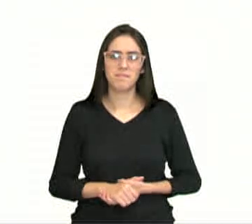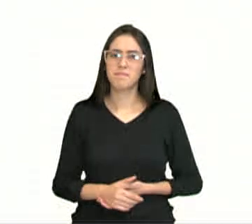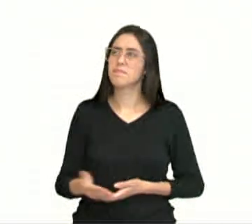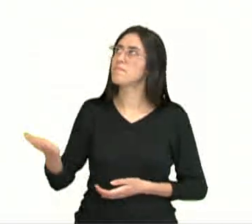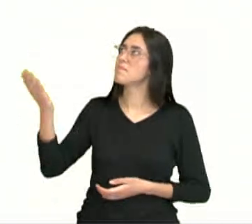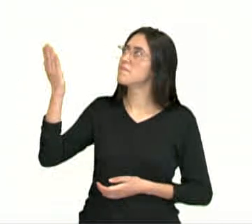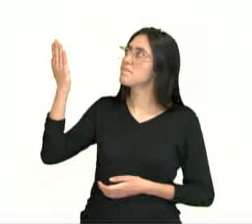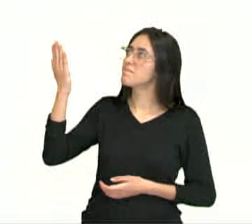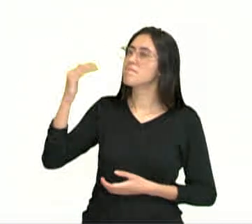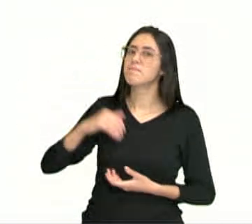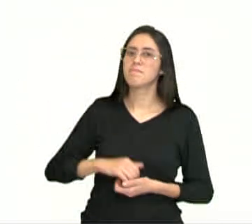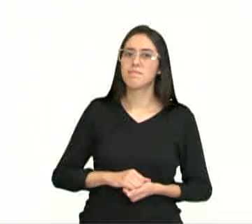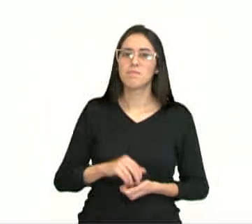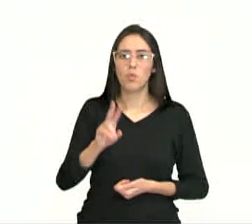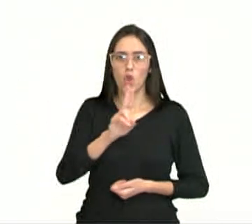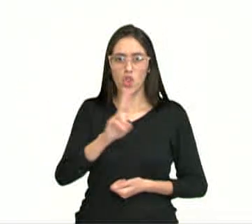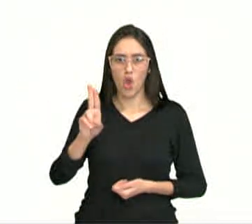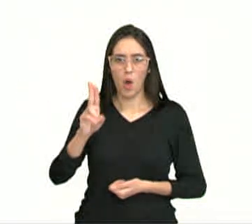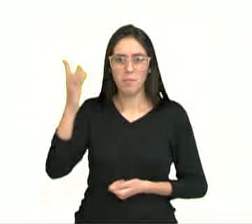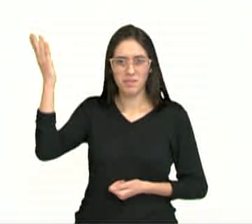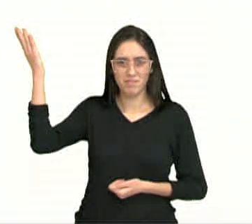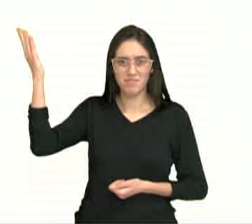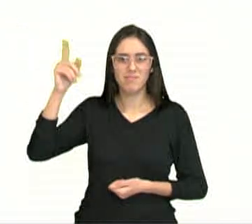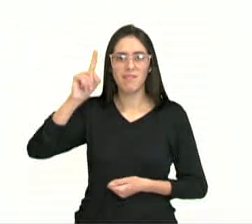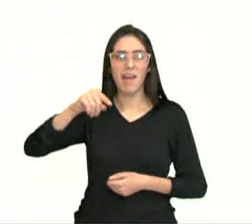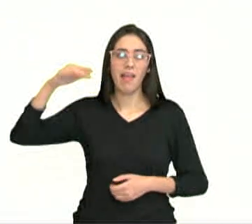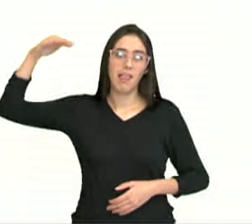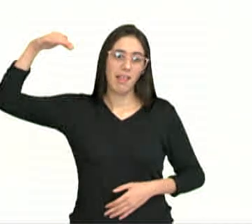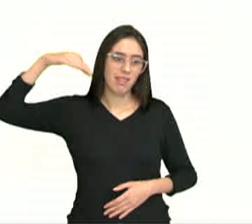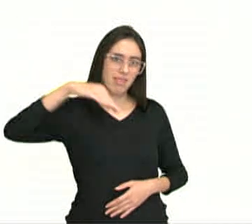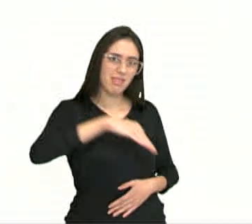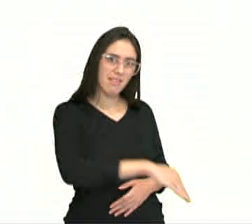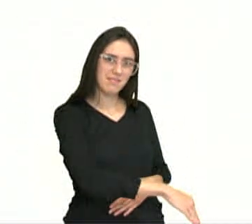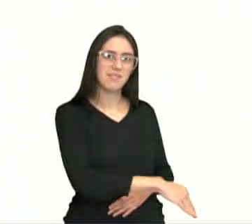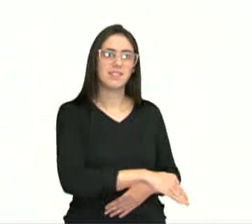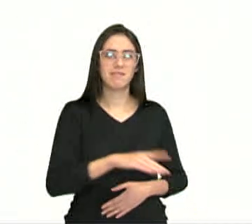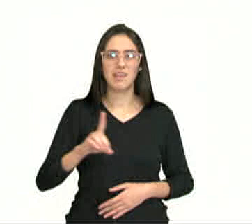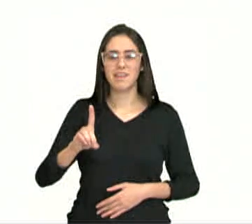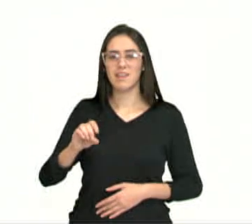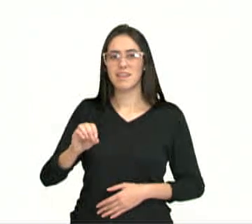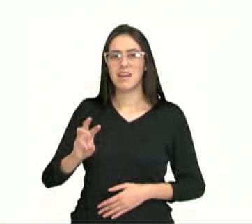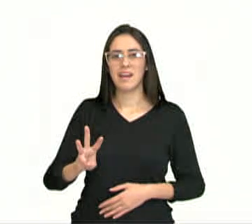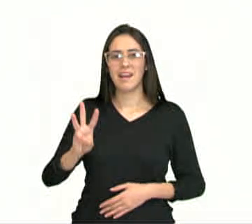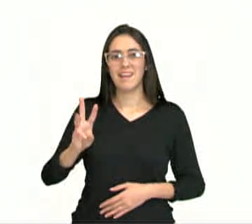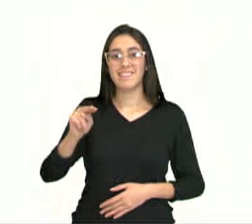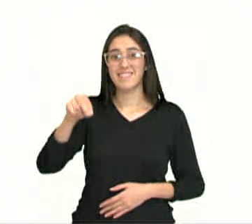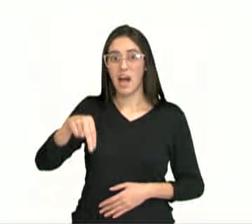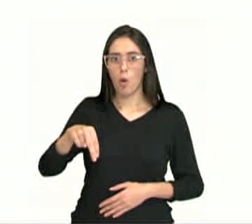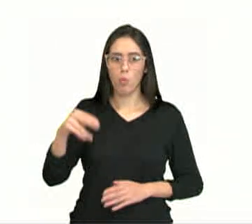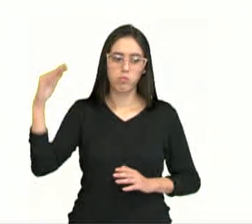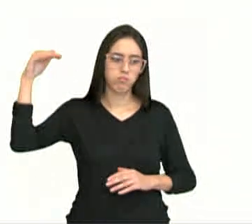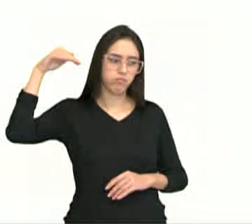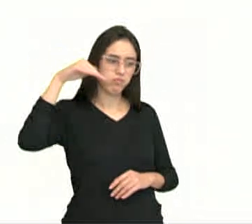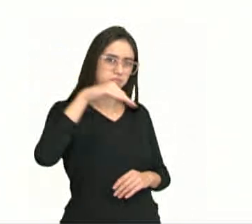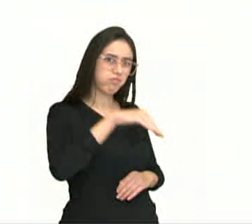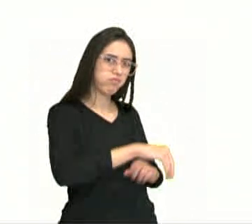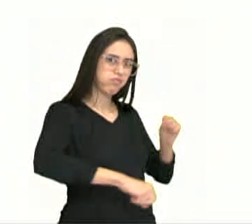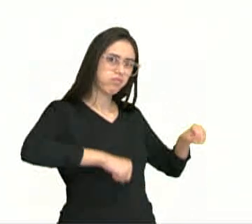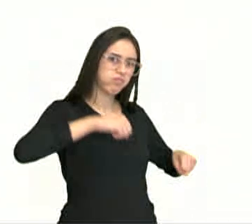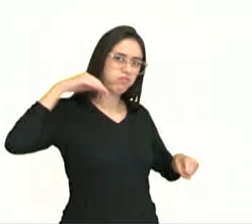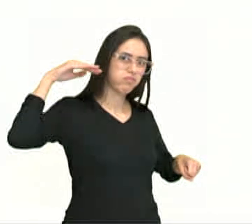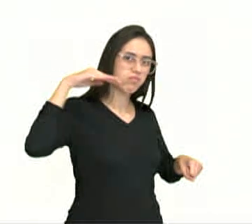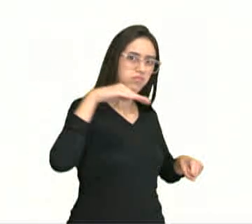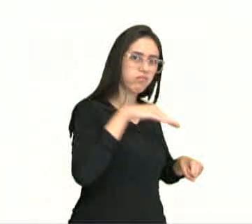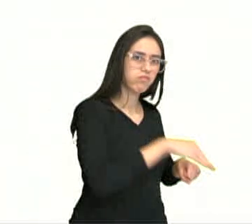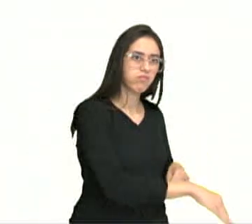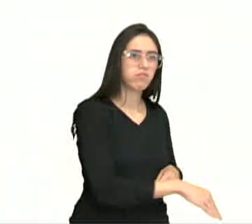Downhill, então, como o próprio nome já diz, descida, gente, ladeira abaixo, apenas descida. As pistas são